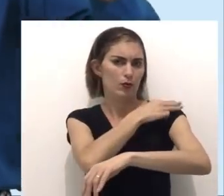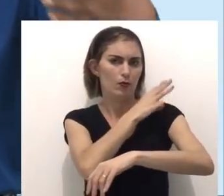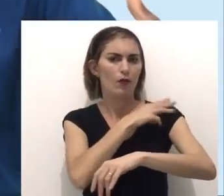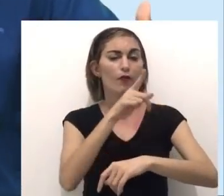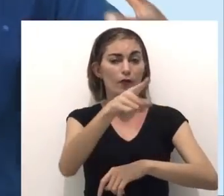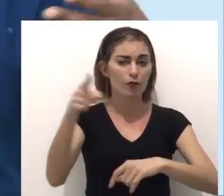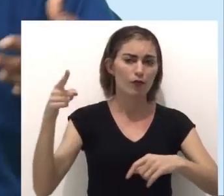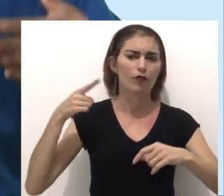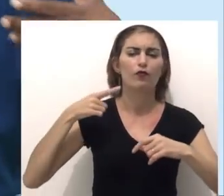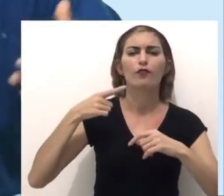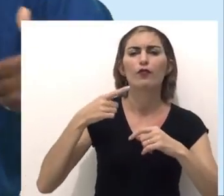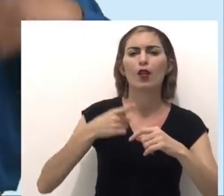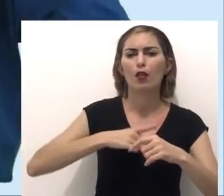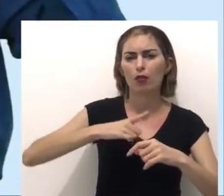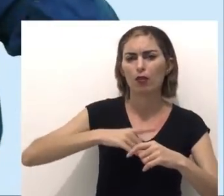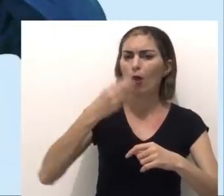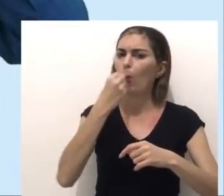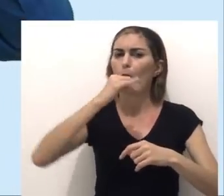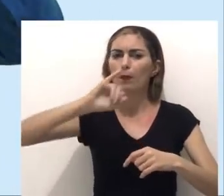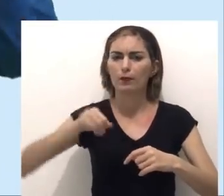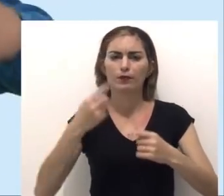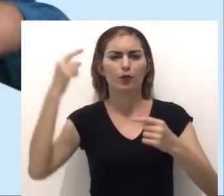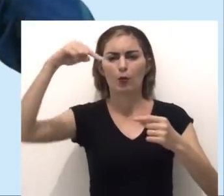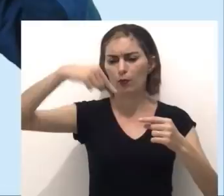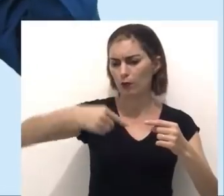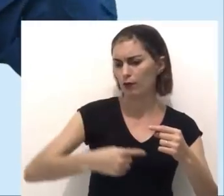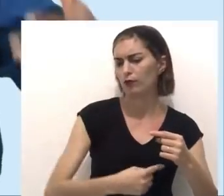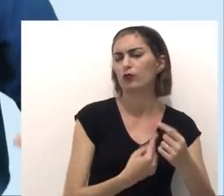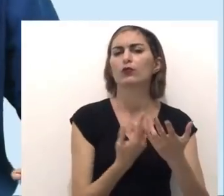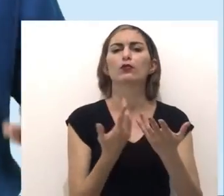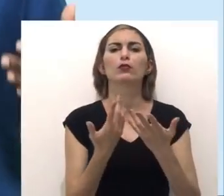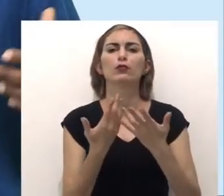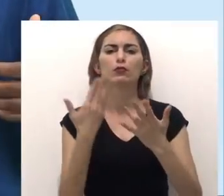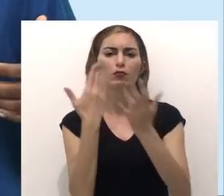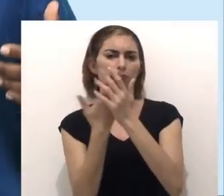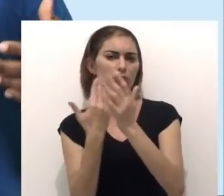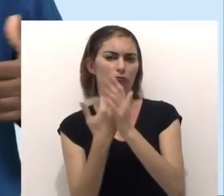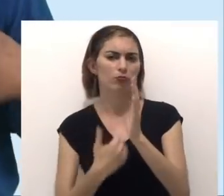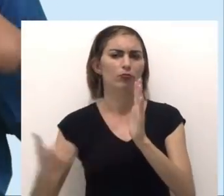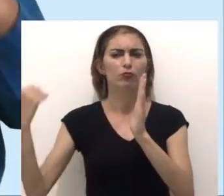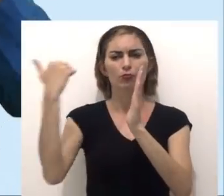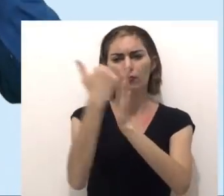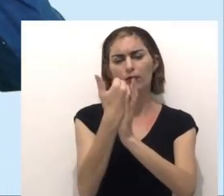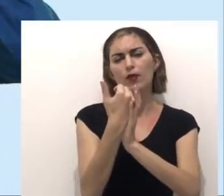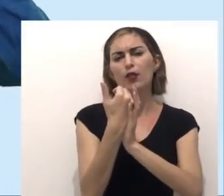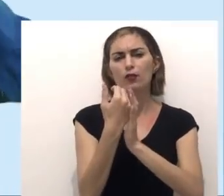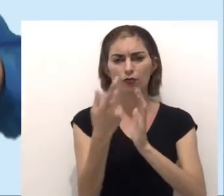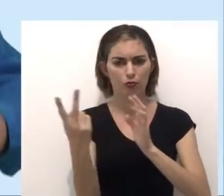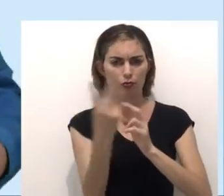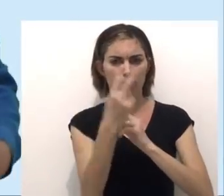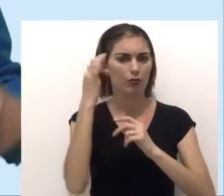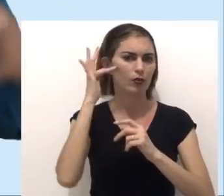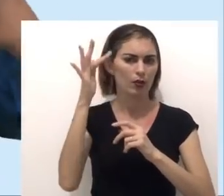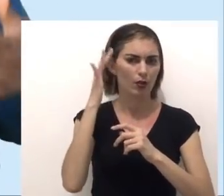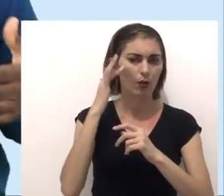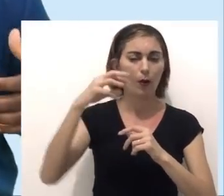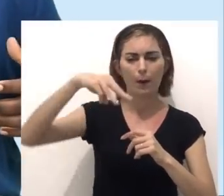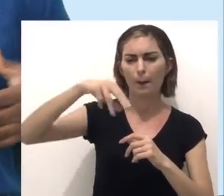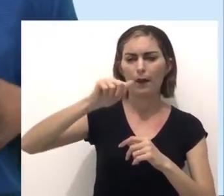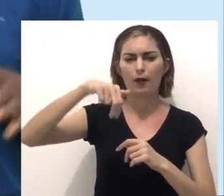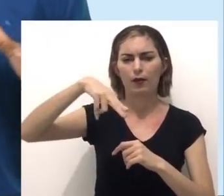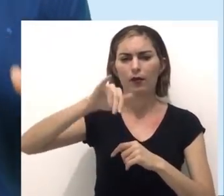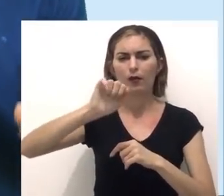ensino médio que vocês vão ter um aprofundamento, não é isso, do pensamento desses